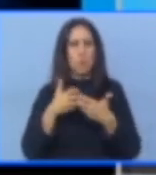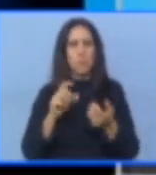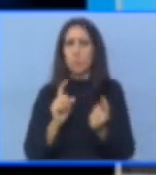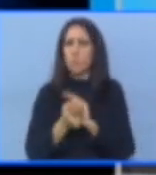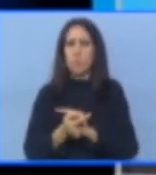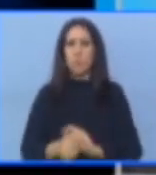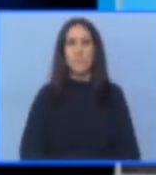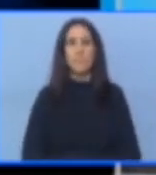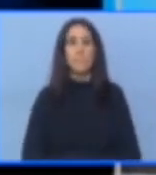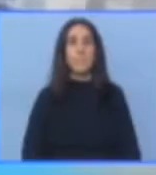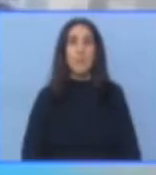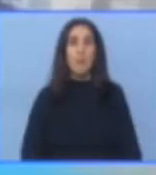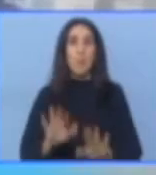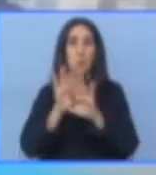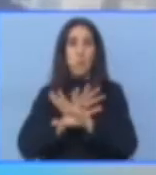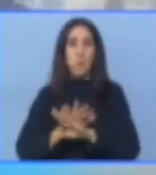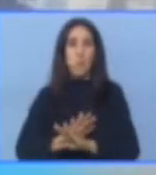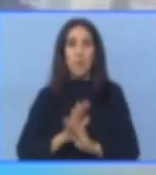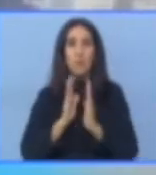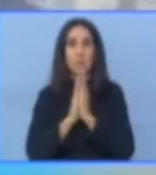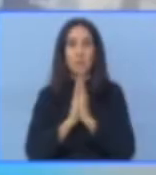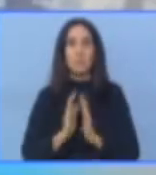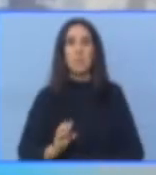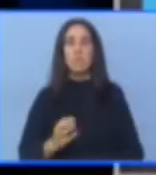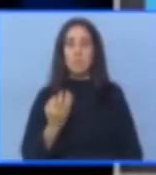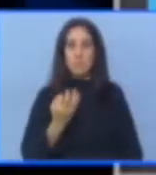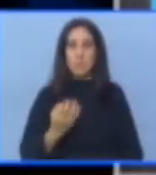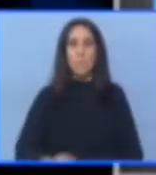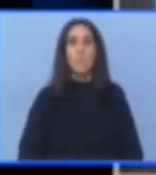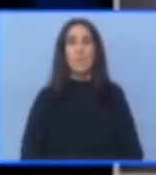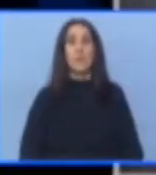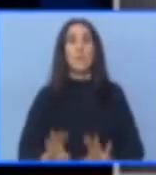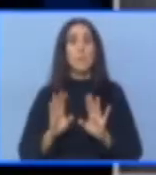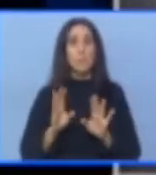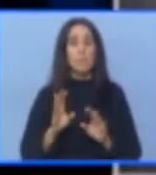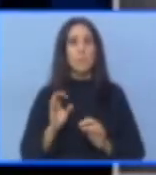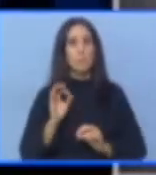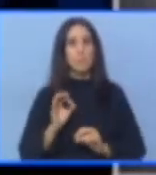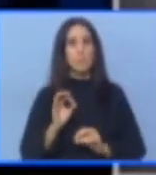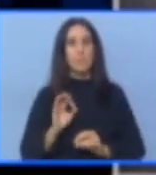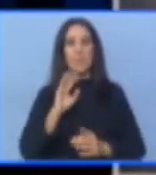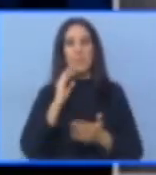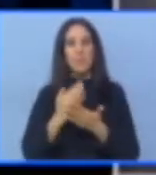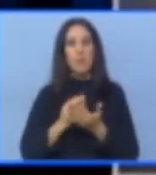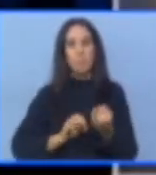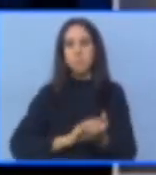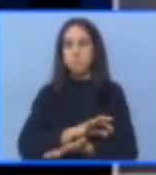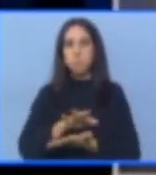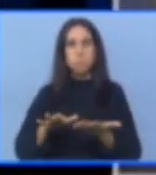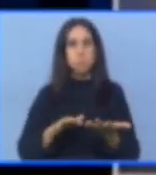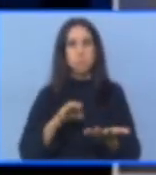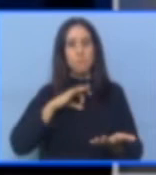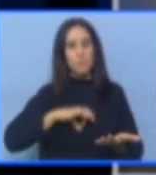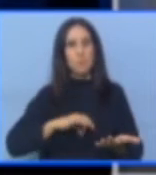São deturpações de vivências religiosas? Aquele que é desestabilizador profissional